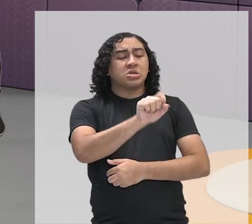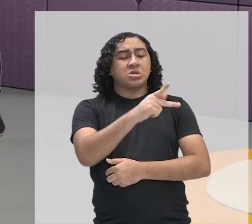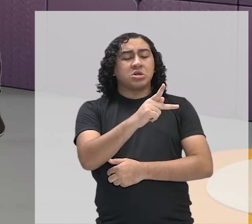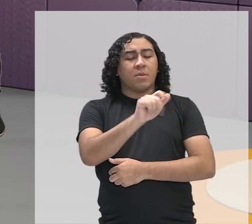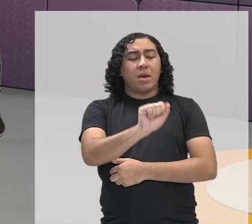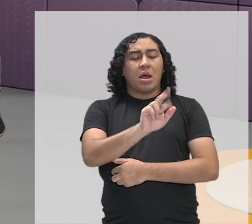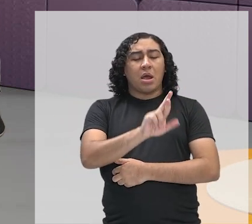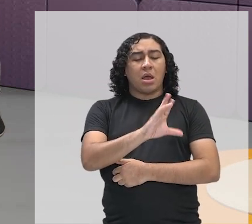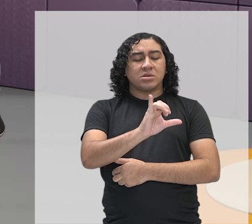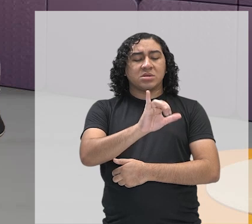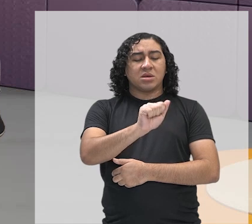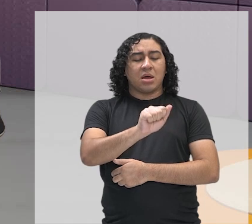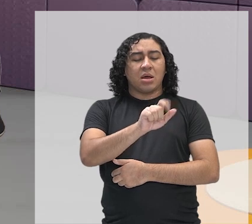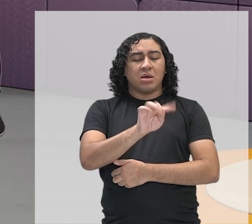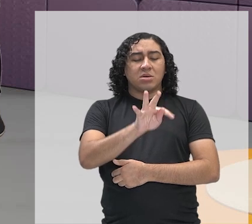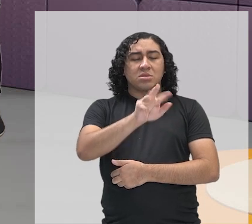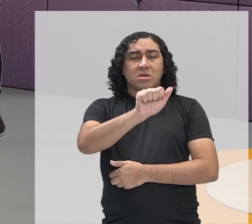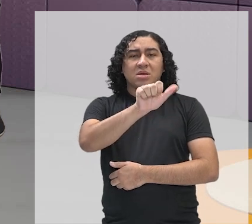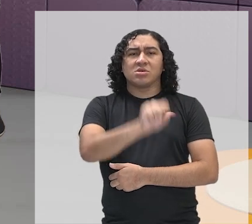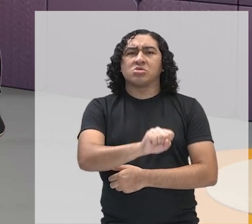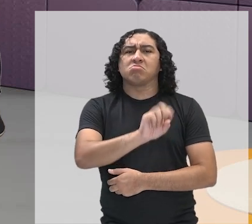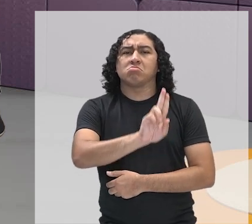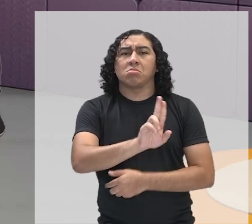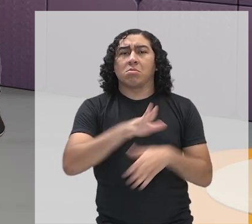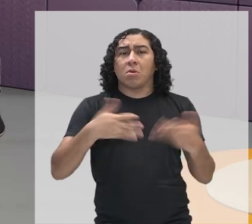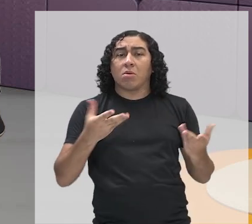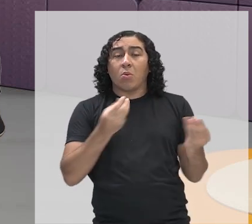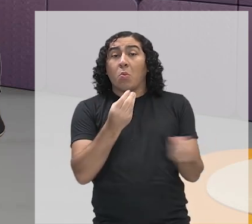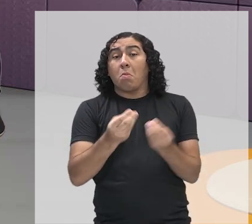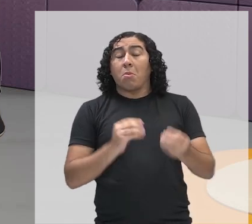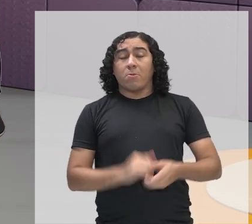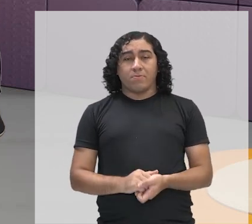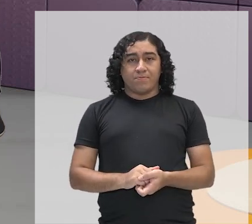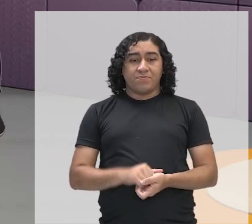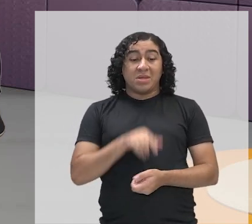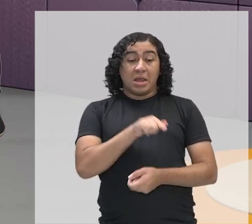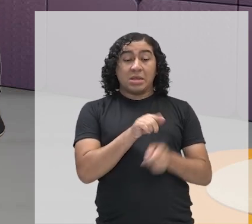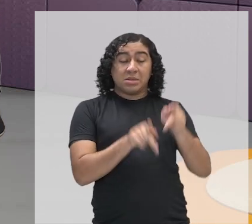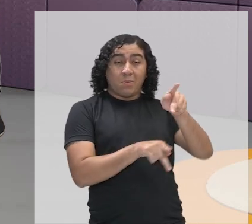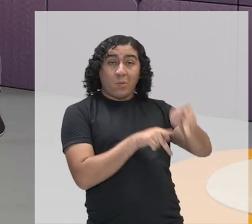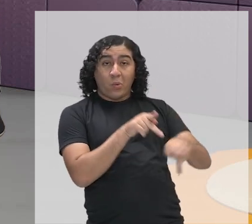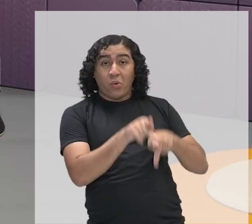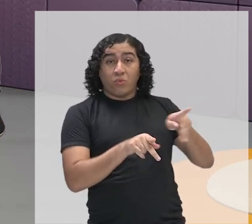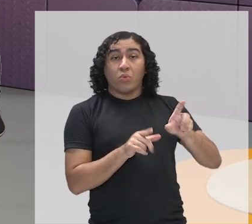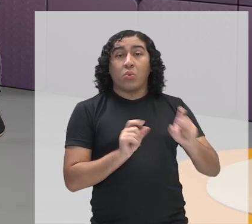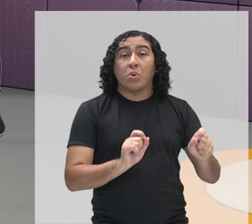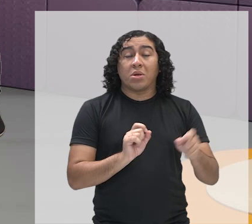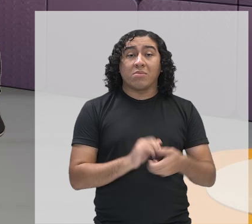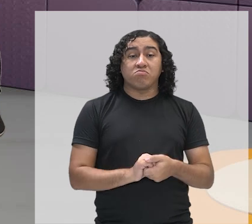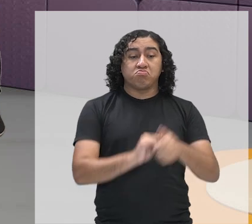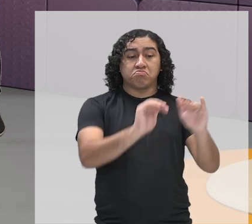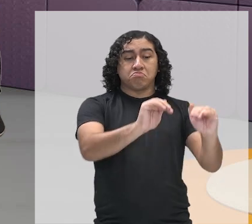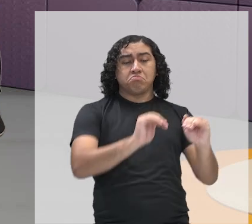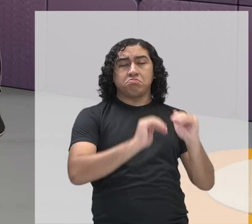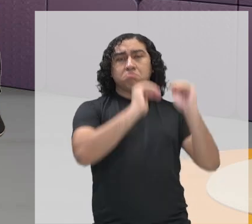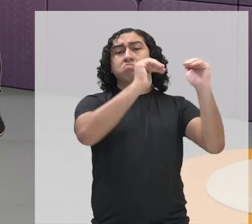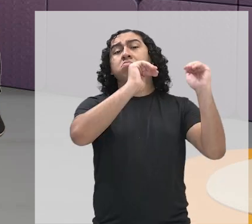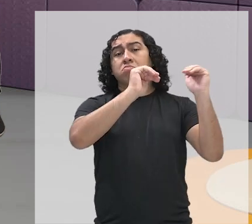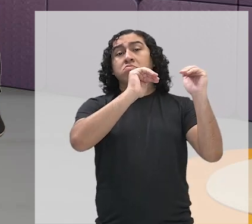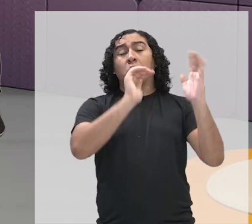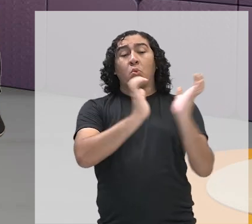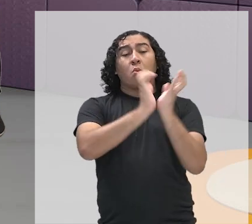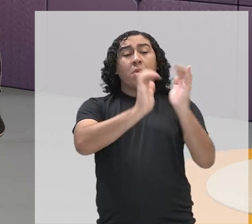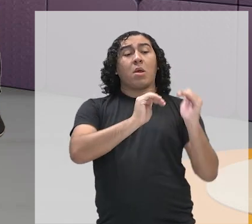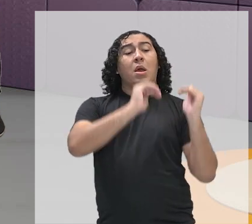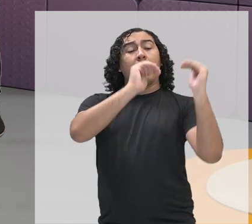Ou espartíatas, também chamados de espartanos. Eram, então, a elite da sociedade,